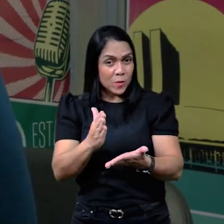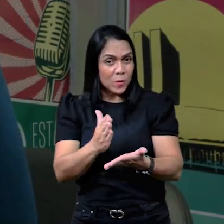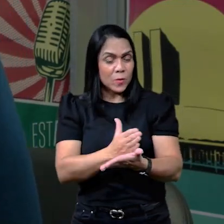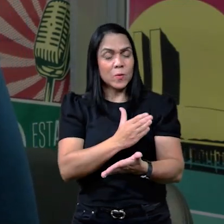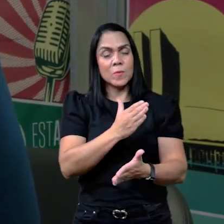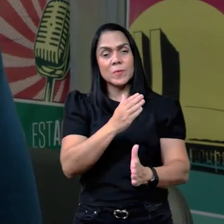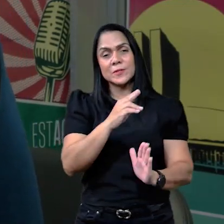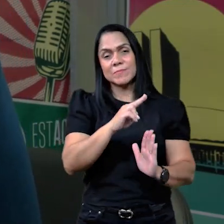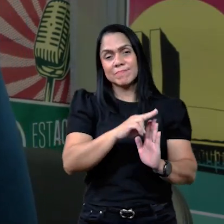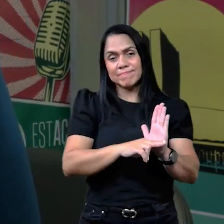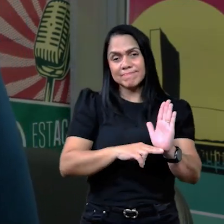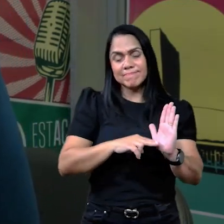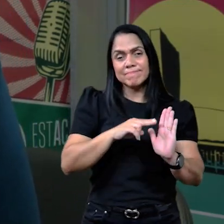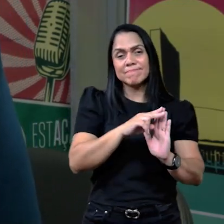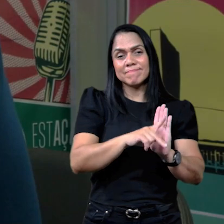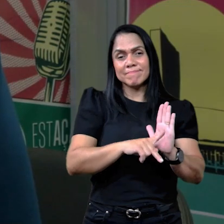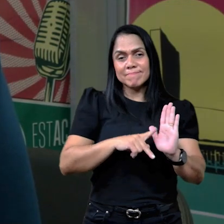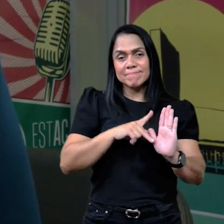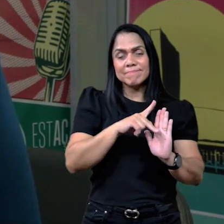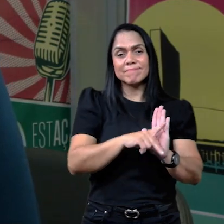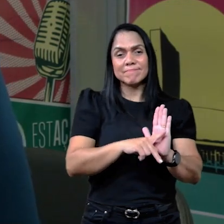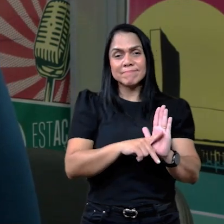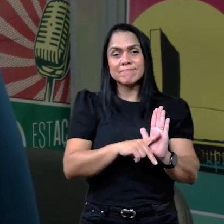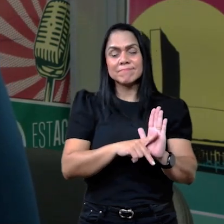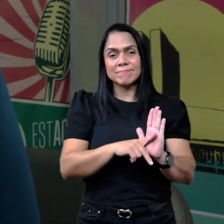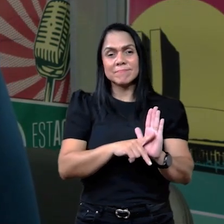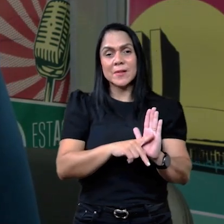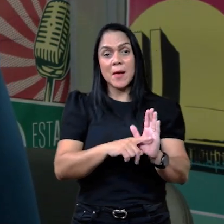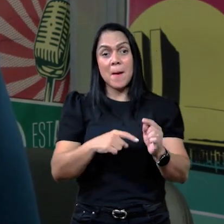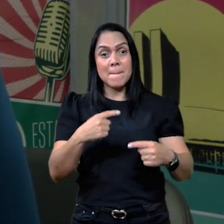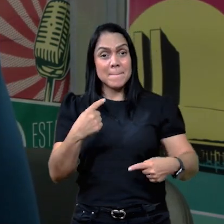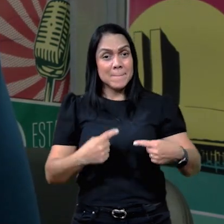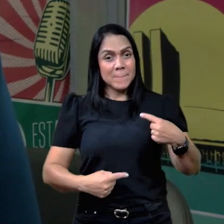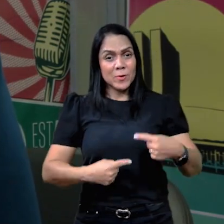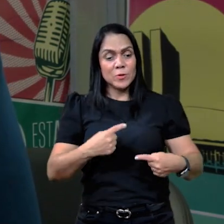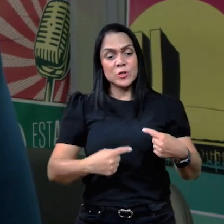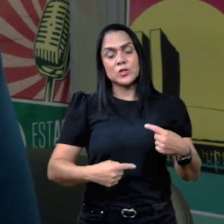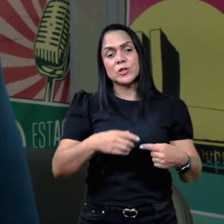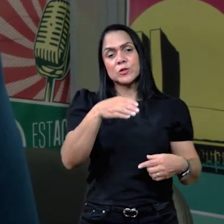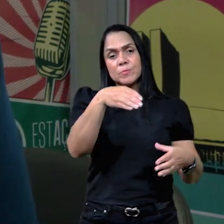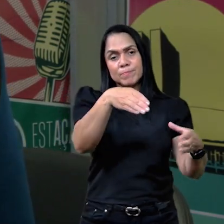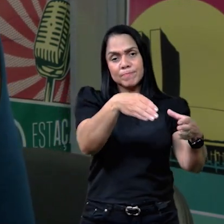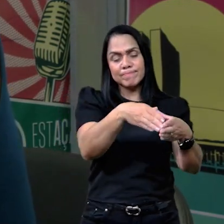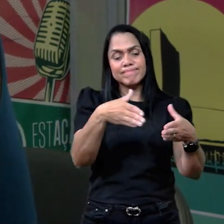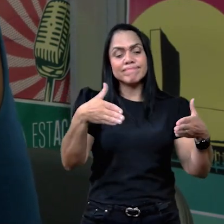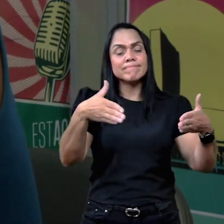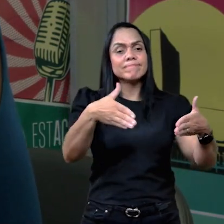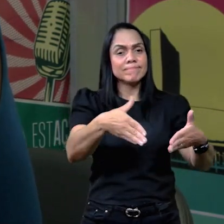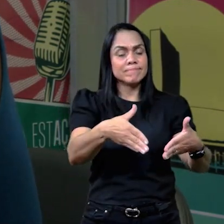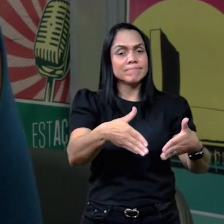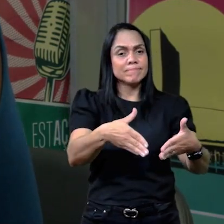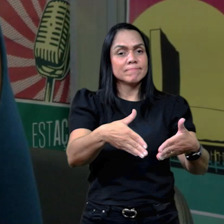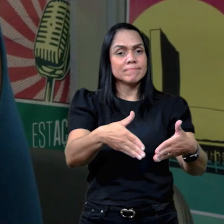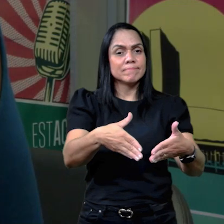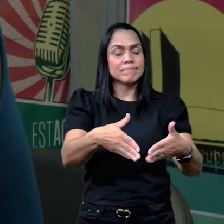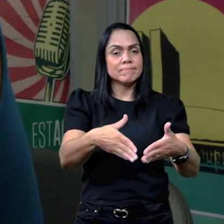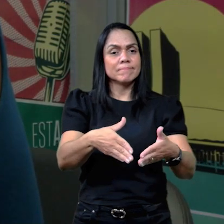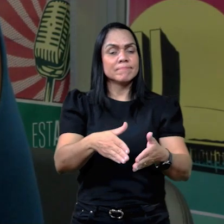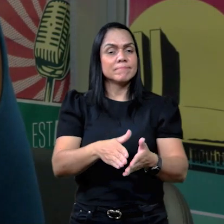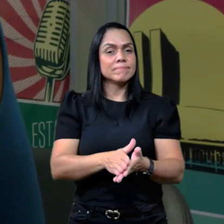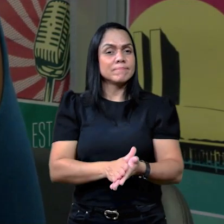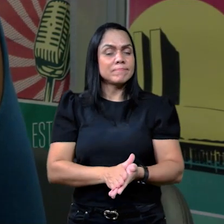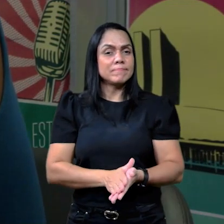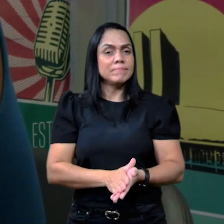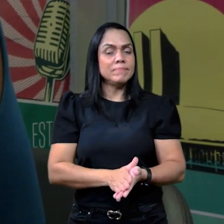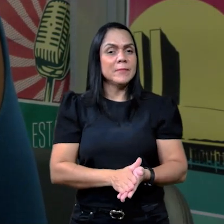algumas medidas e diretrizes, né, e princípios para a política nacional para os povos de terreiro. E aí eu falei um pouquinho sobre a